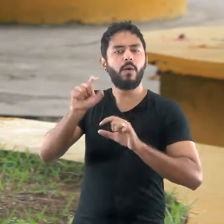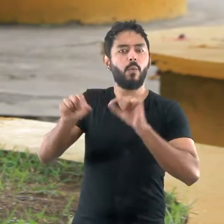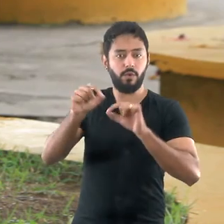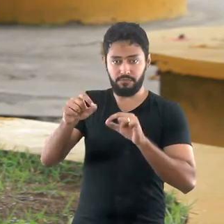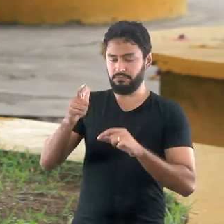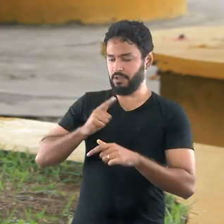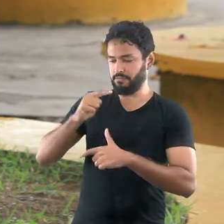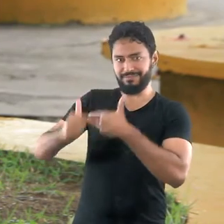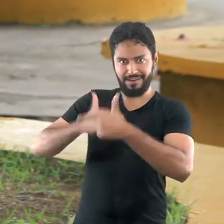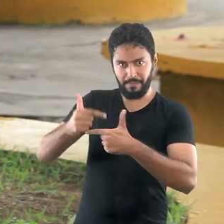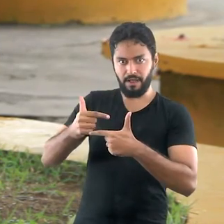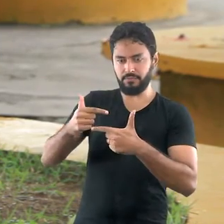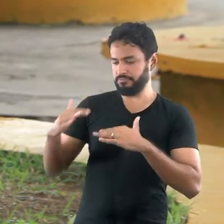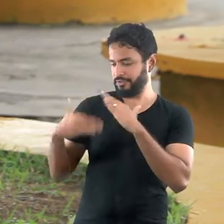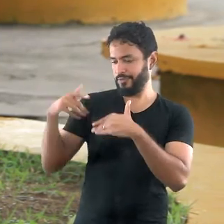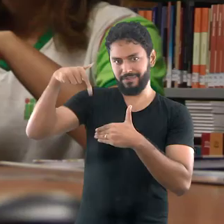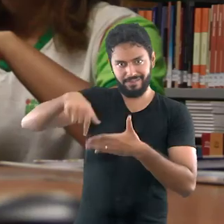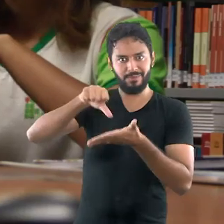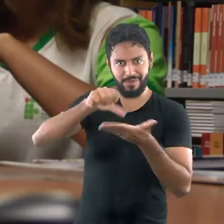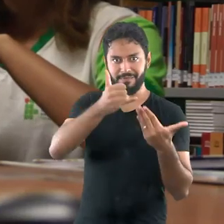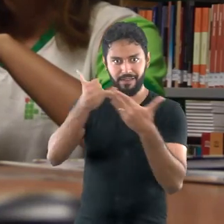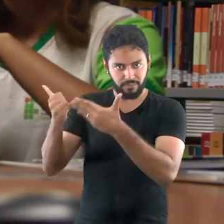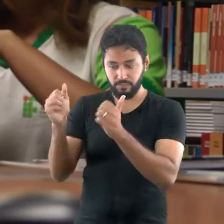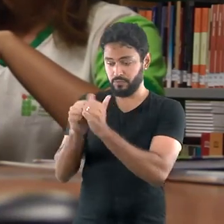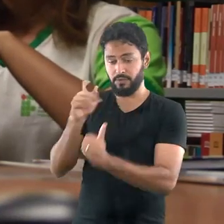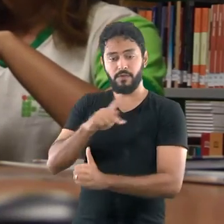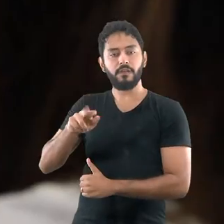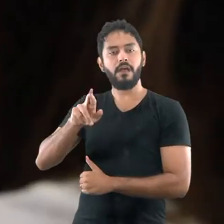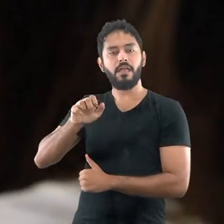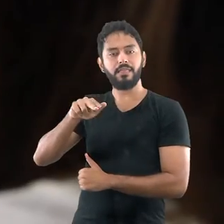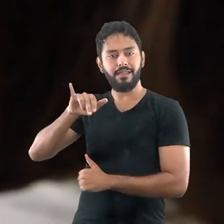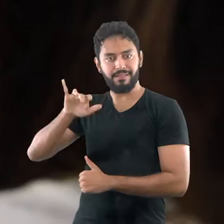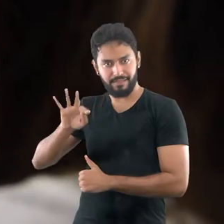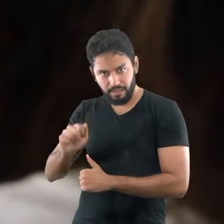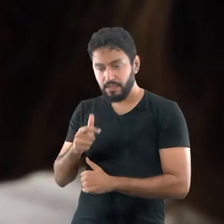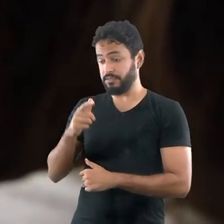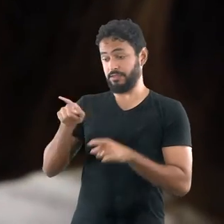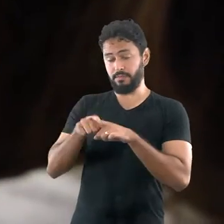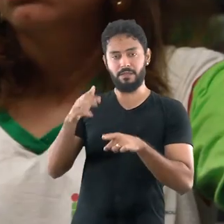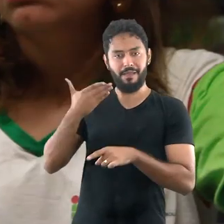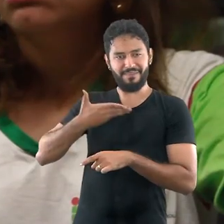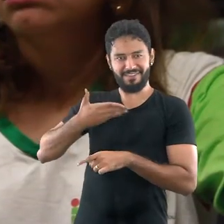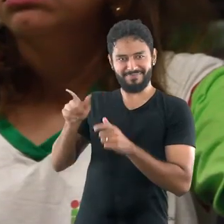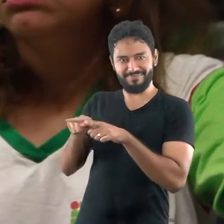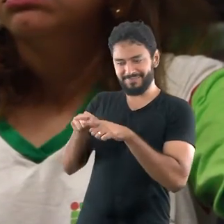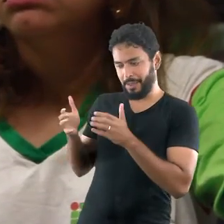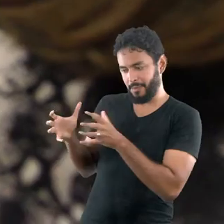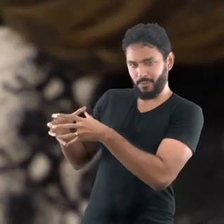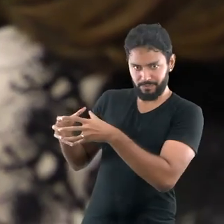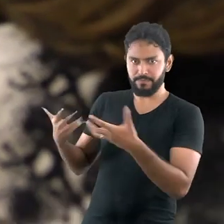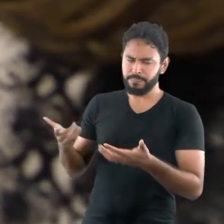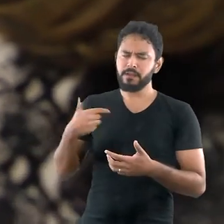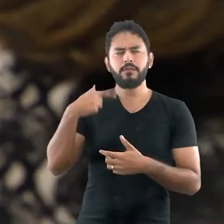desenvolvido aqui no campus, junto com a professora Renata e minhas amigas da sala. A gente viu a possibilidade, no meu caso, de falar sobre as